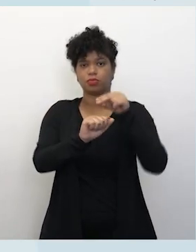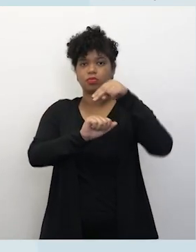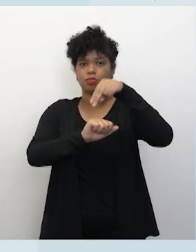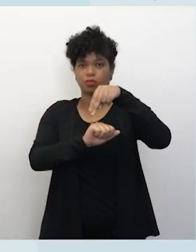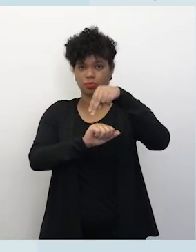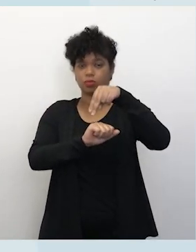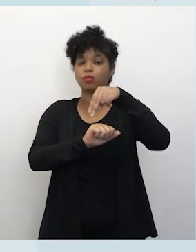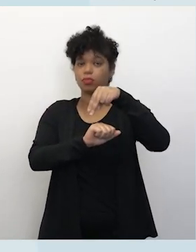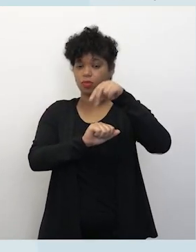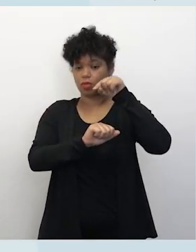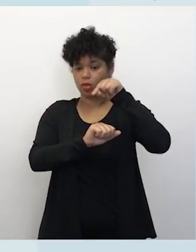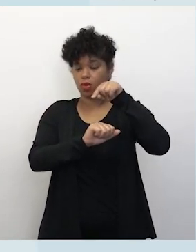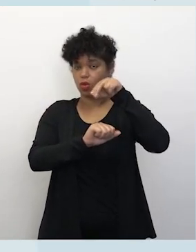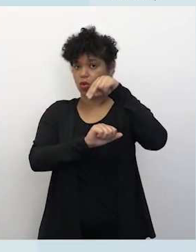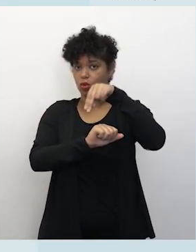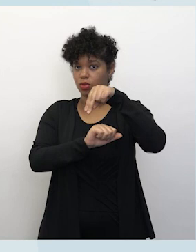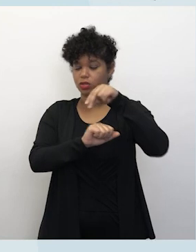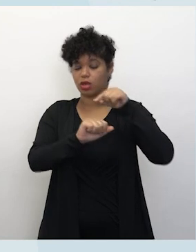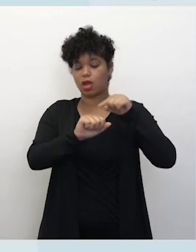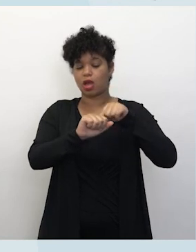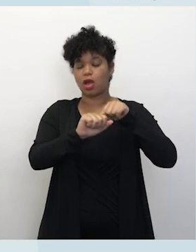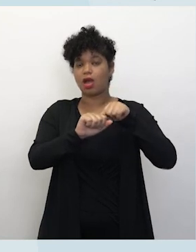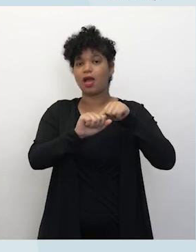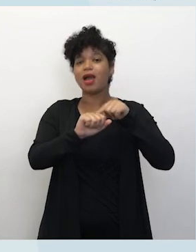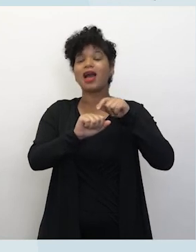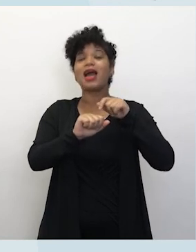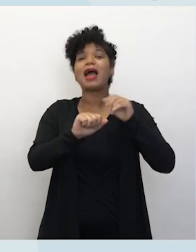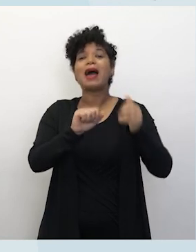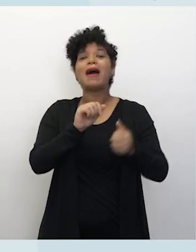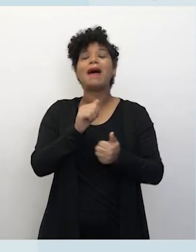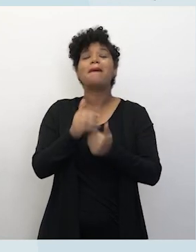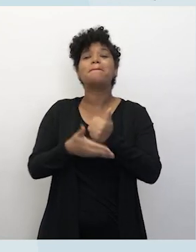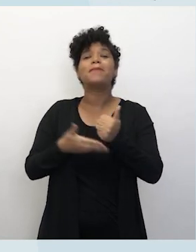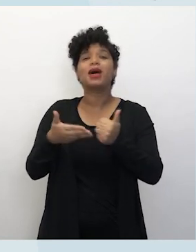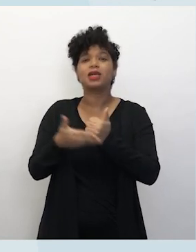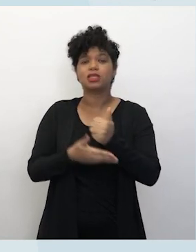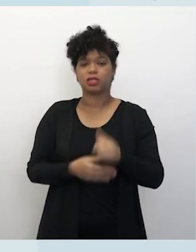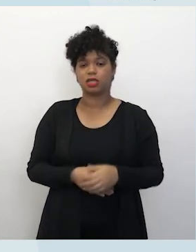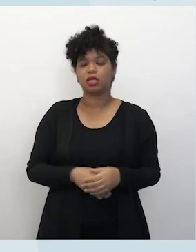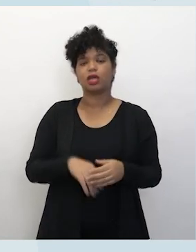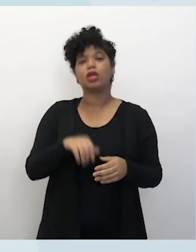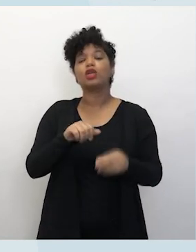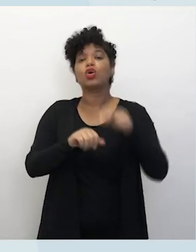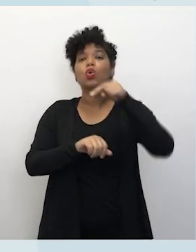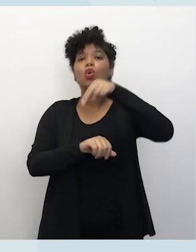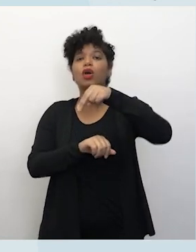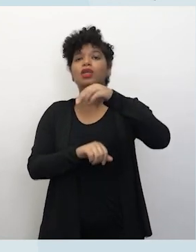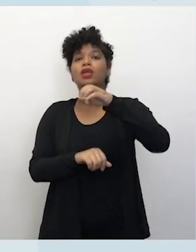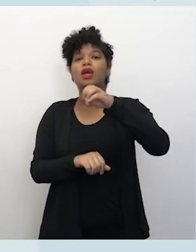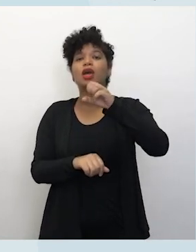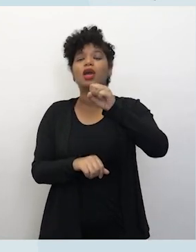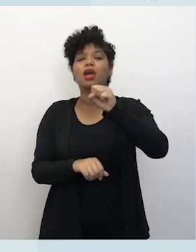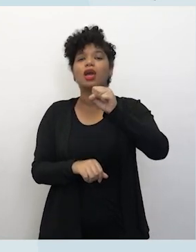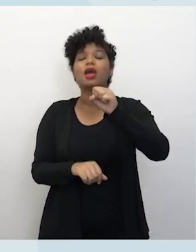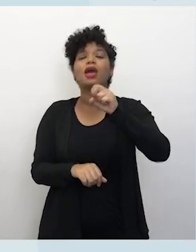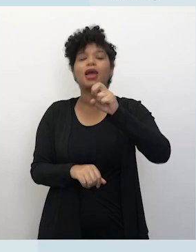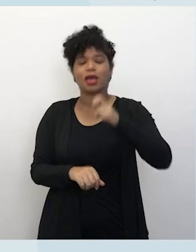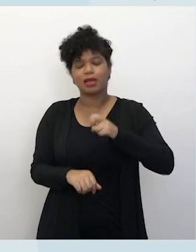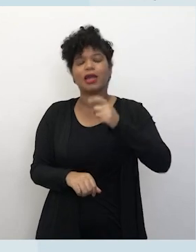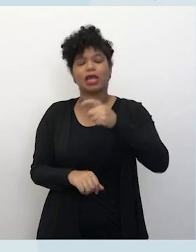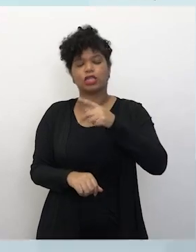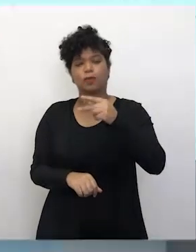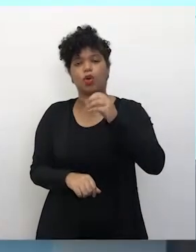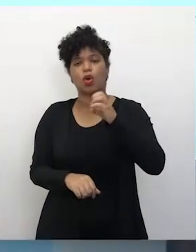a potência, o A é a base e o N é o expoente, tudo bem? Então é importante guardar